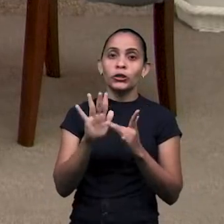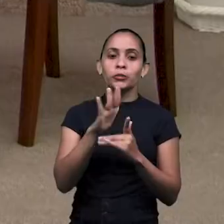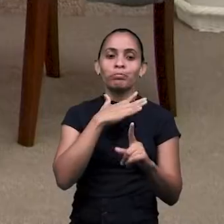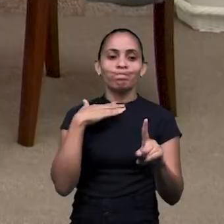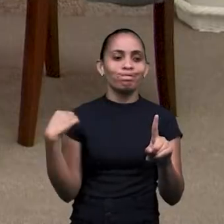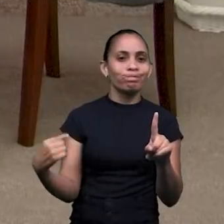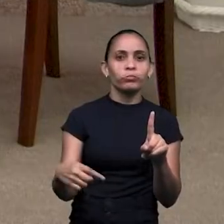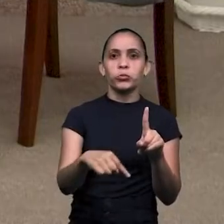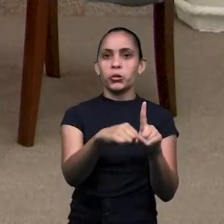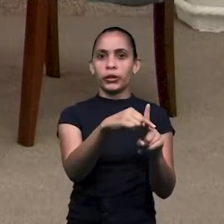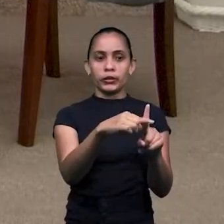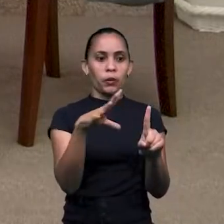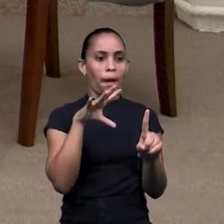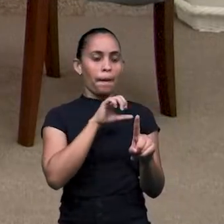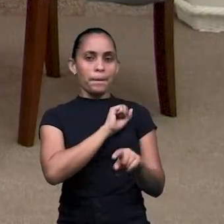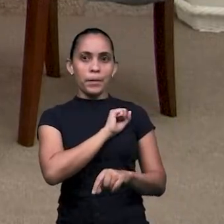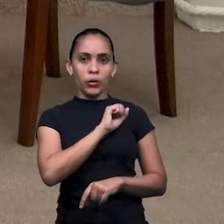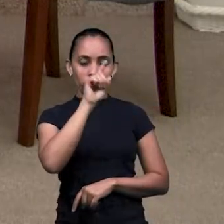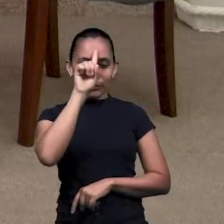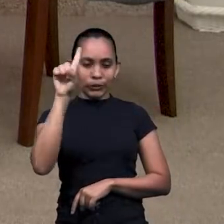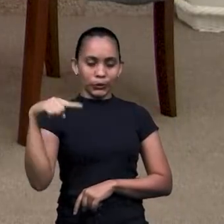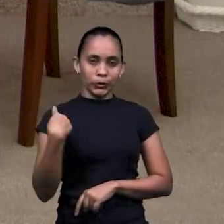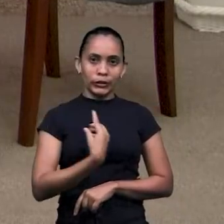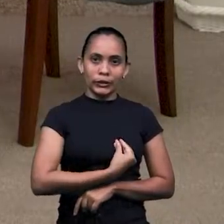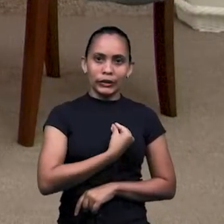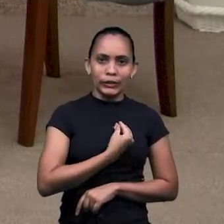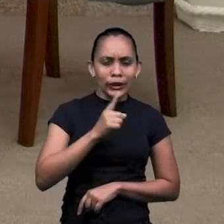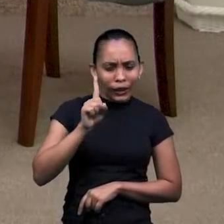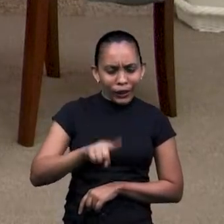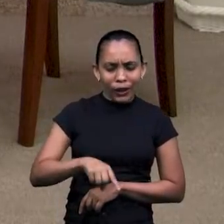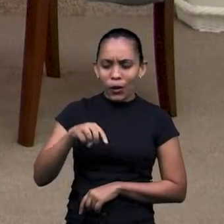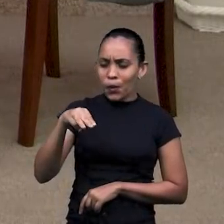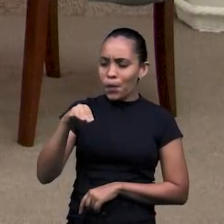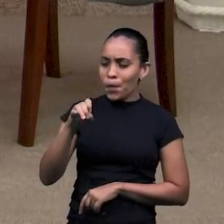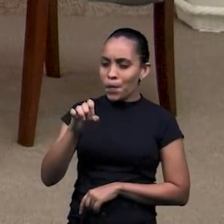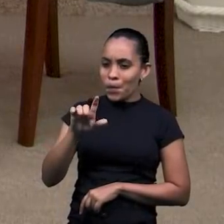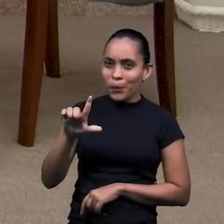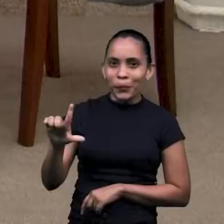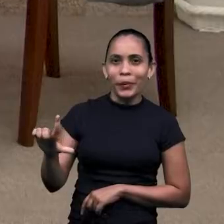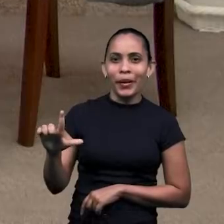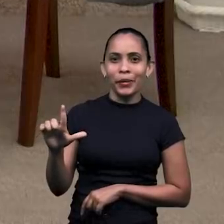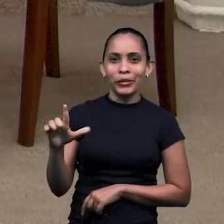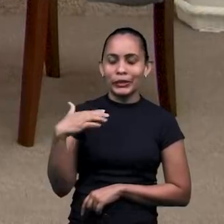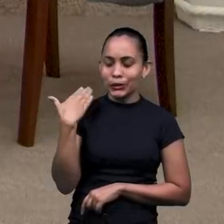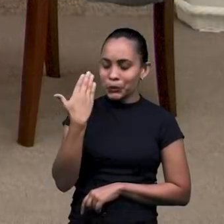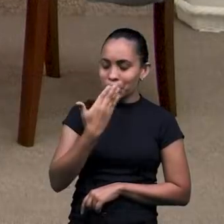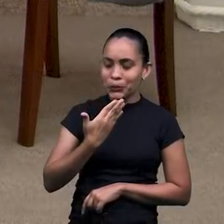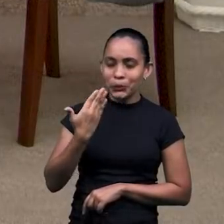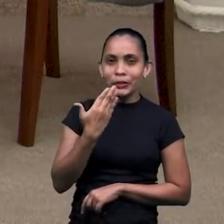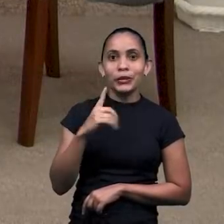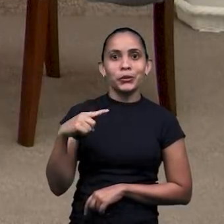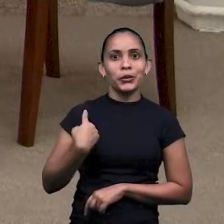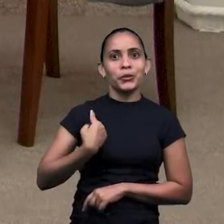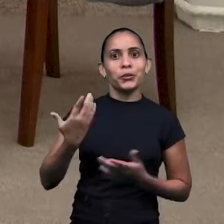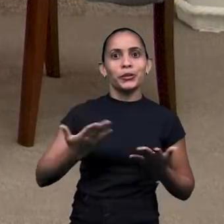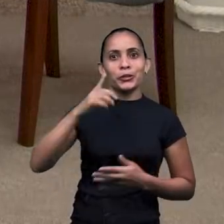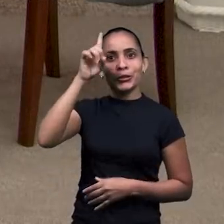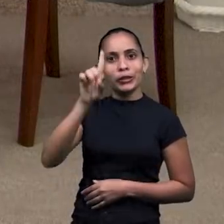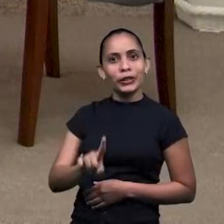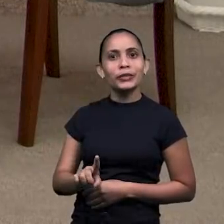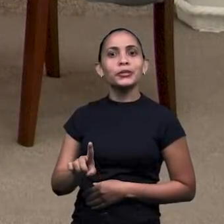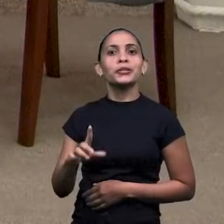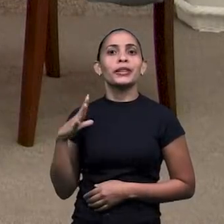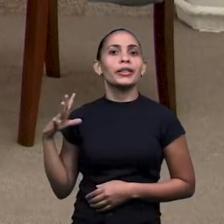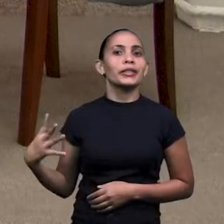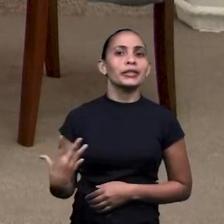Jesus? O amor dele pelas nossas vidas, essa doçura, esse é o mel. É por causa desse amor que hoje nós temos a salvação através